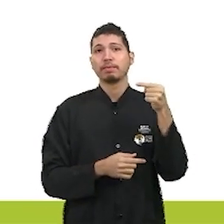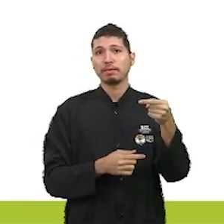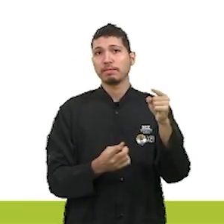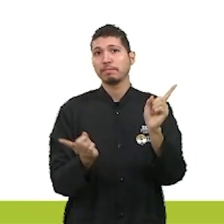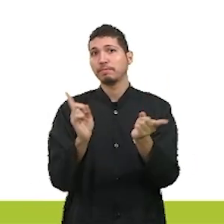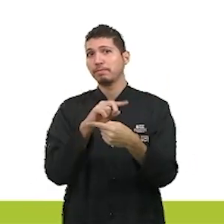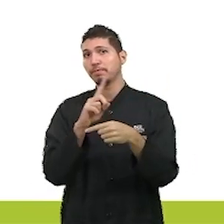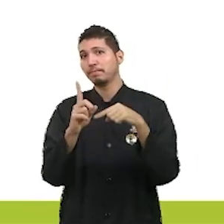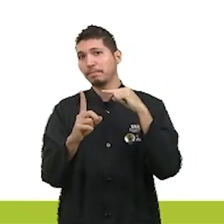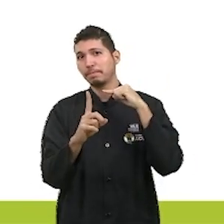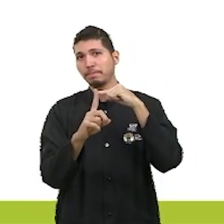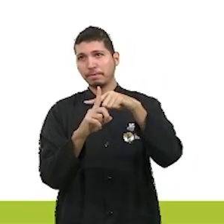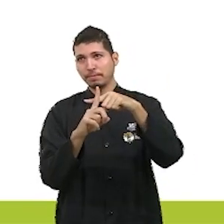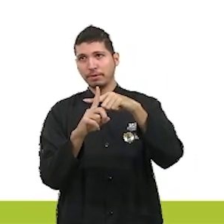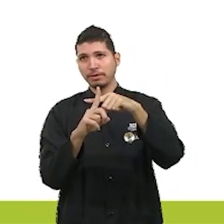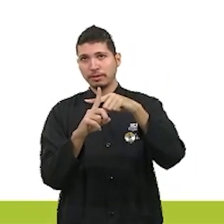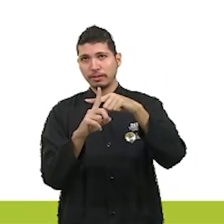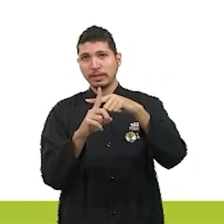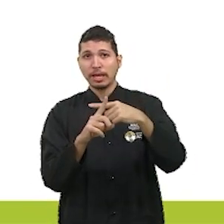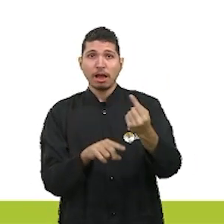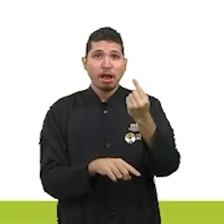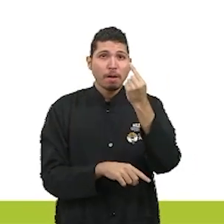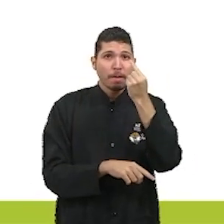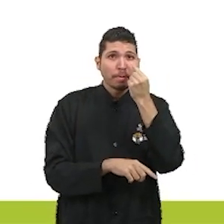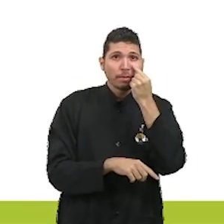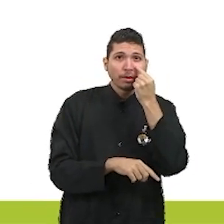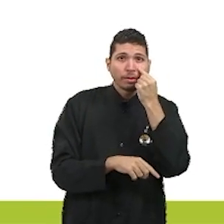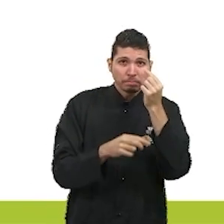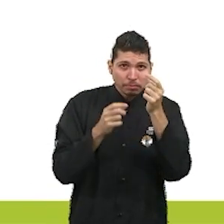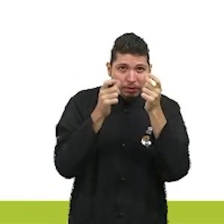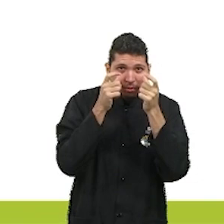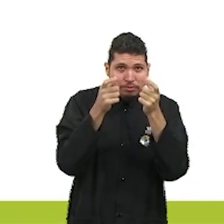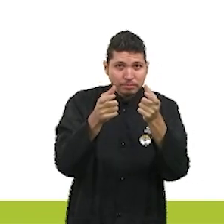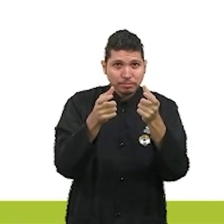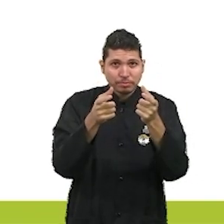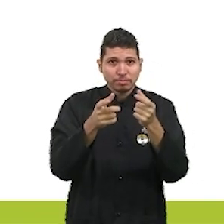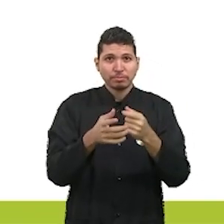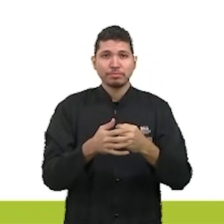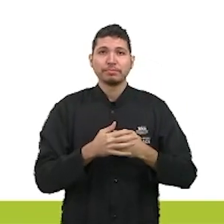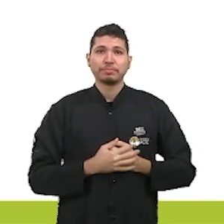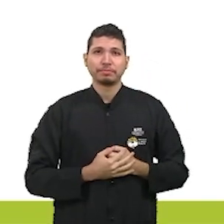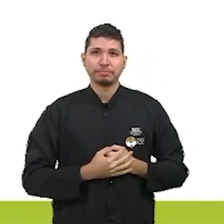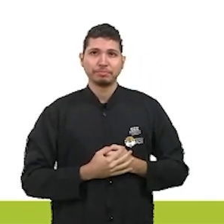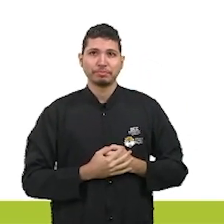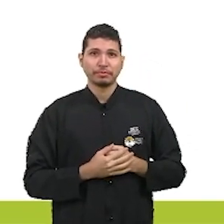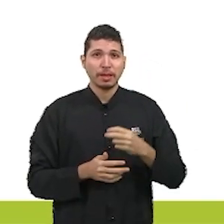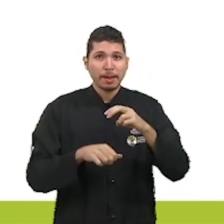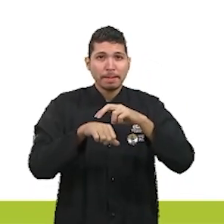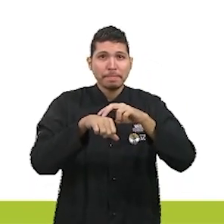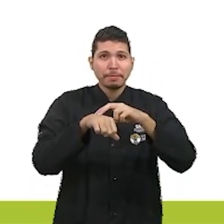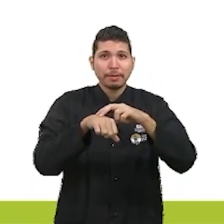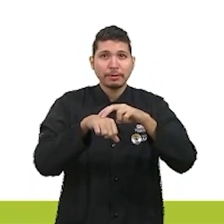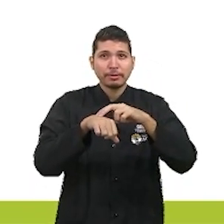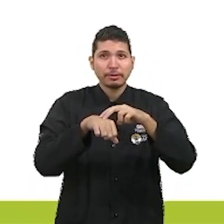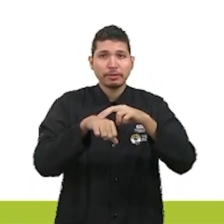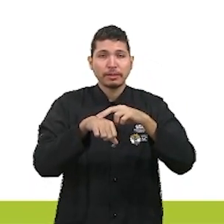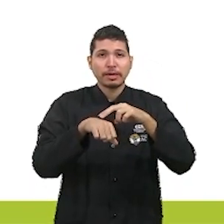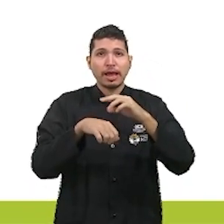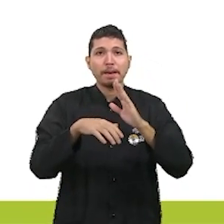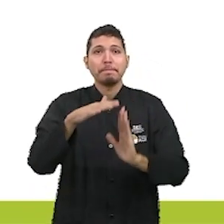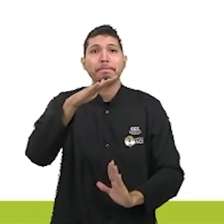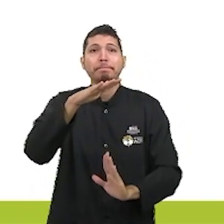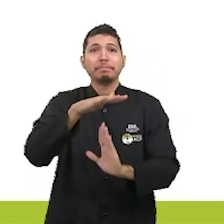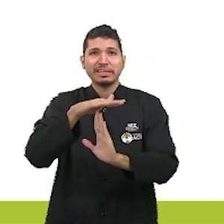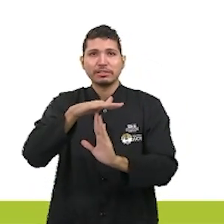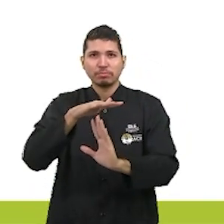positivo, né? E aí, olha só o que eu vou falar aqui para vocês. A parte verde é a tensão máxima,